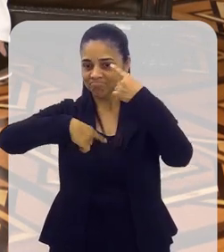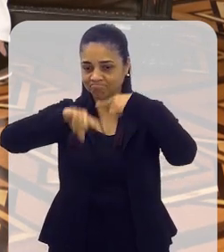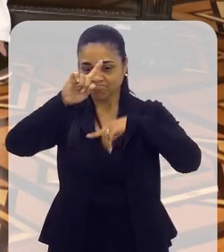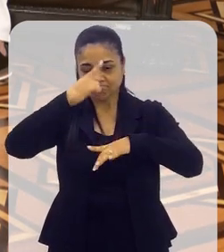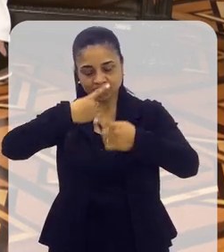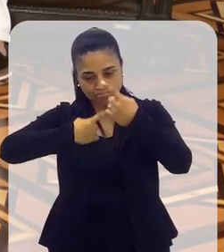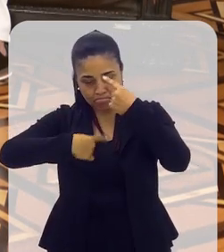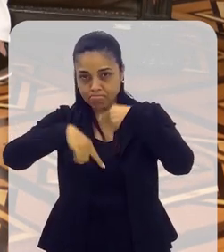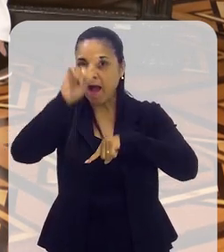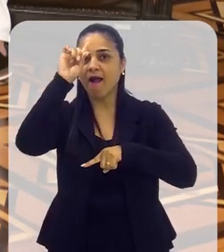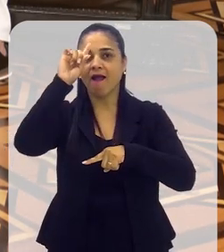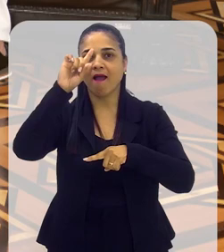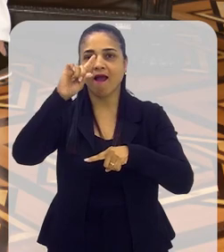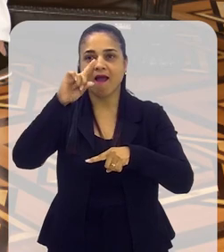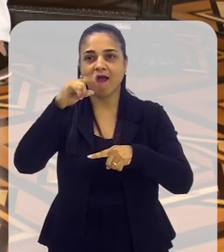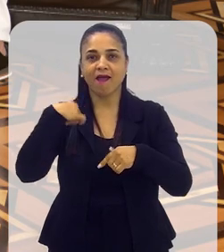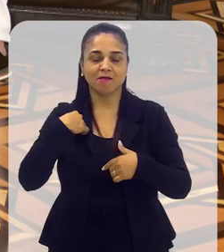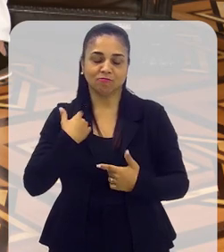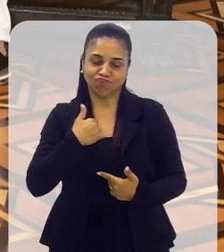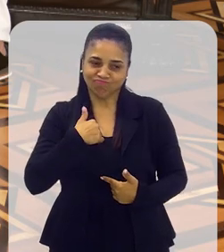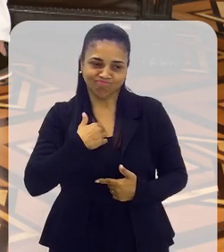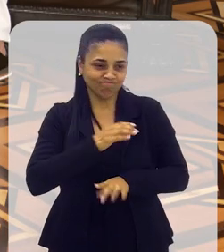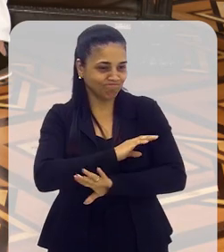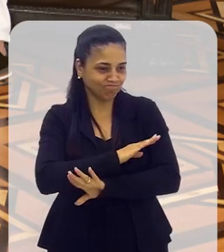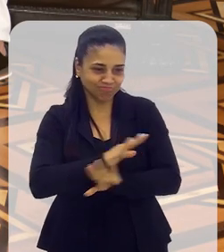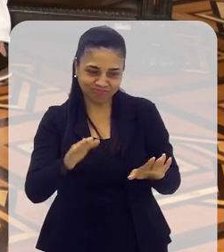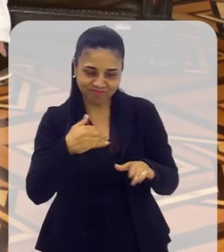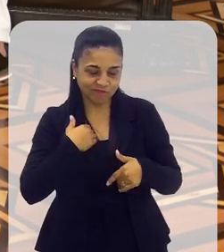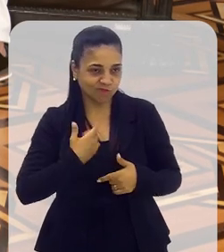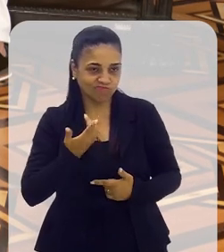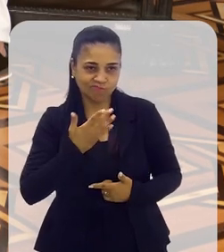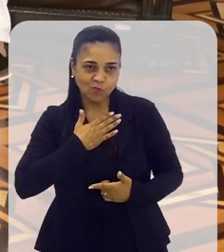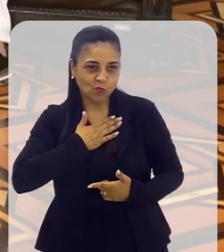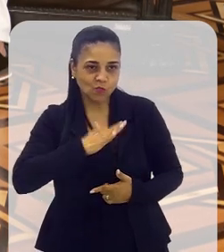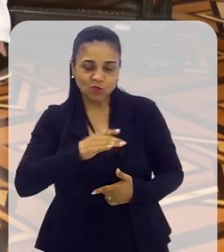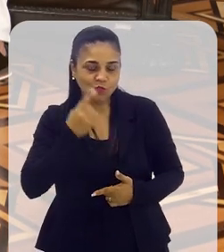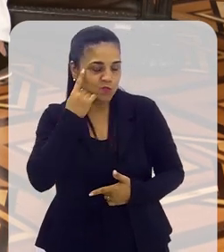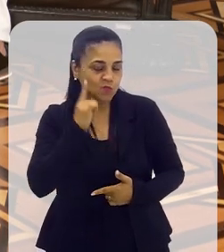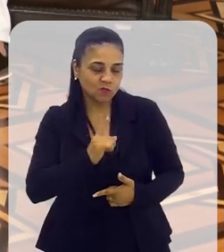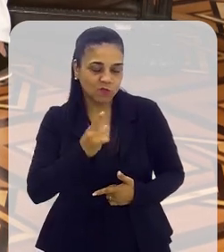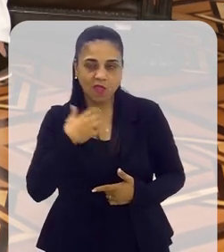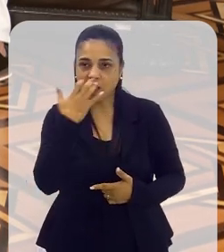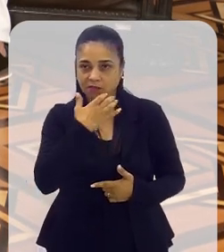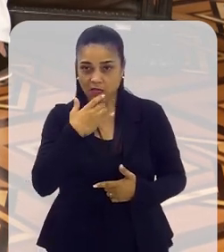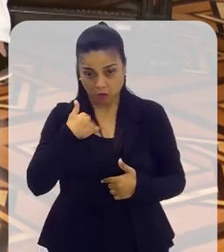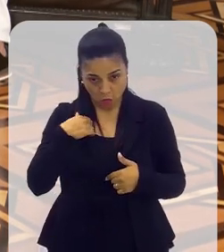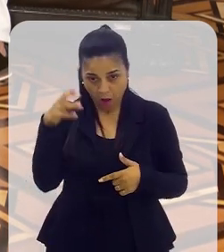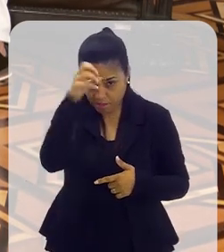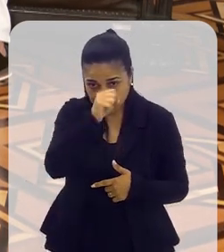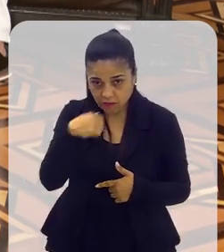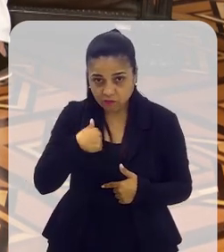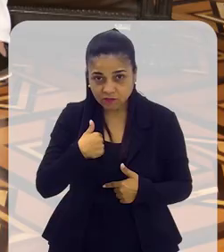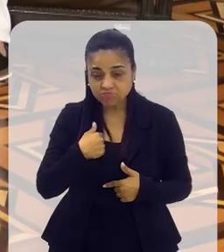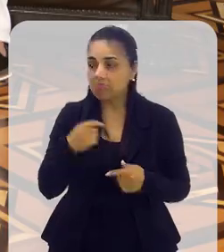essa sopa, porque eu não sei cantar. E quer dizer que uma pessoa como eu, desafinada, eu aprendo?